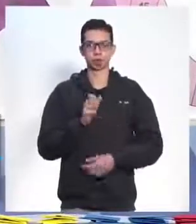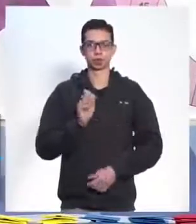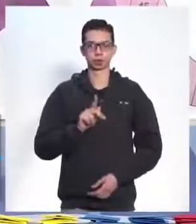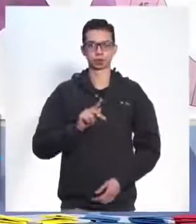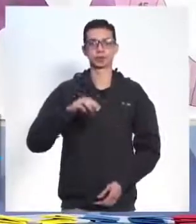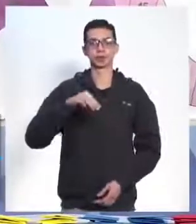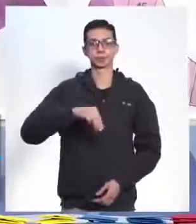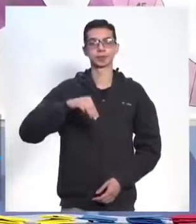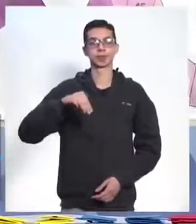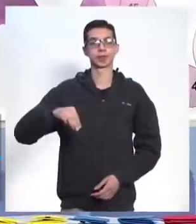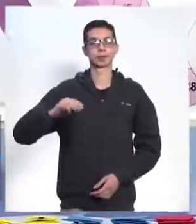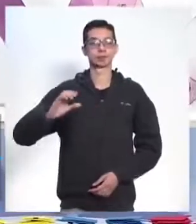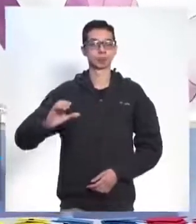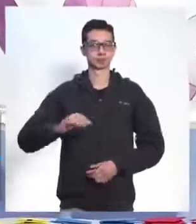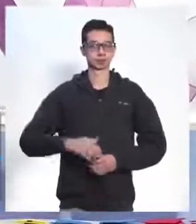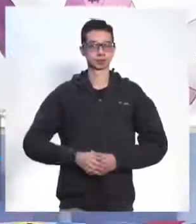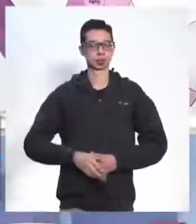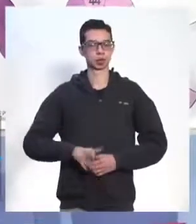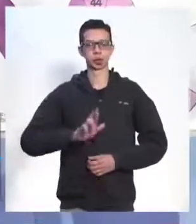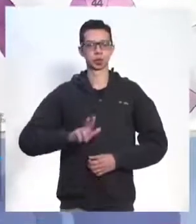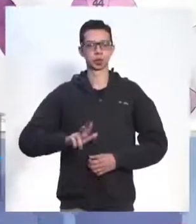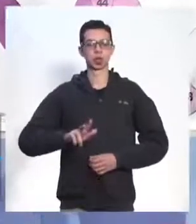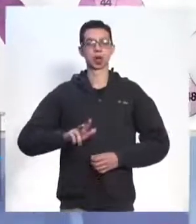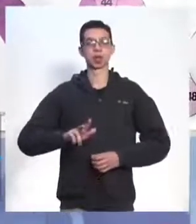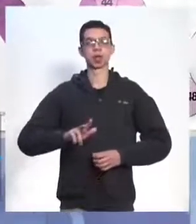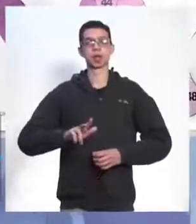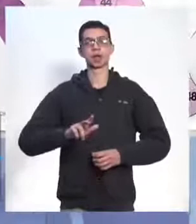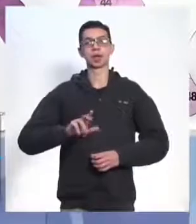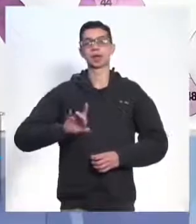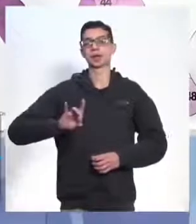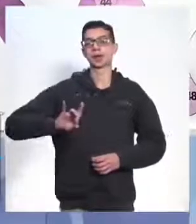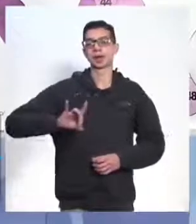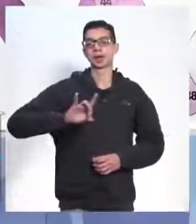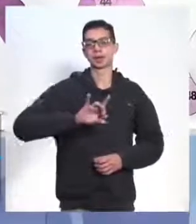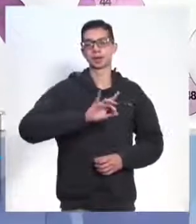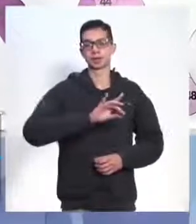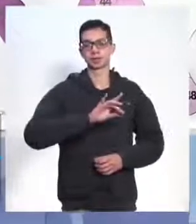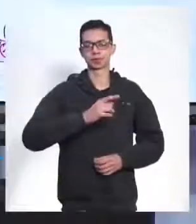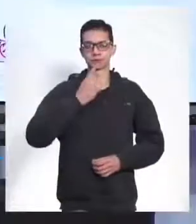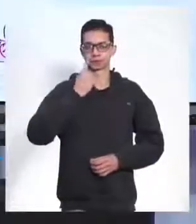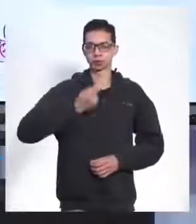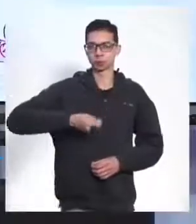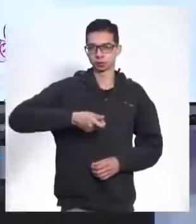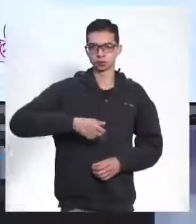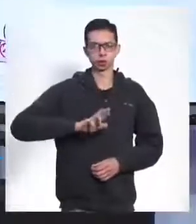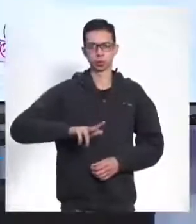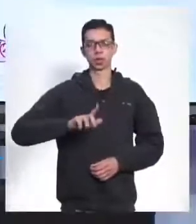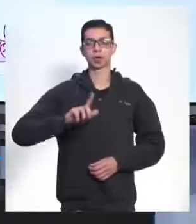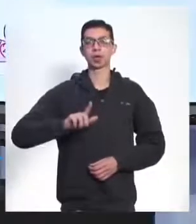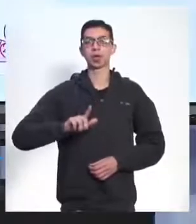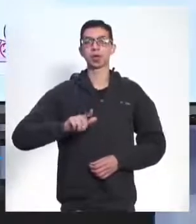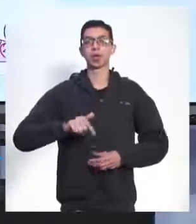em comum. Não são o conjunto de múltiplos de cada valor tirado no dado. Isso mesmo. Então,